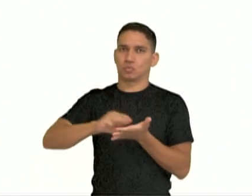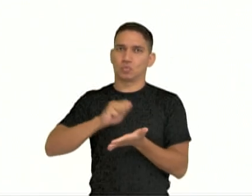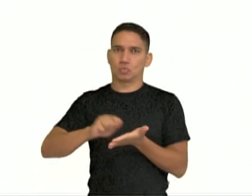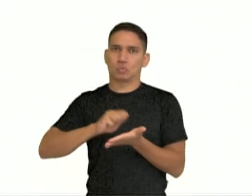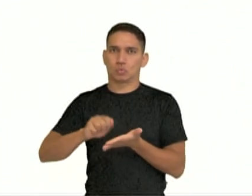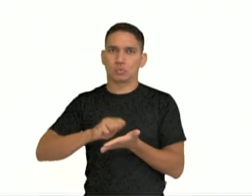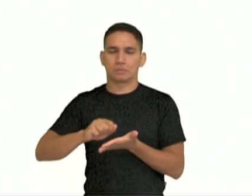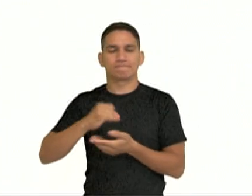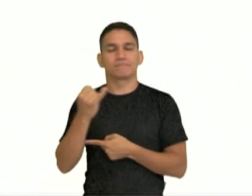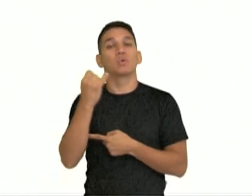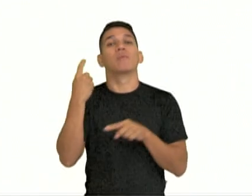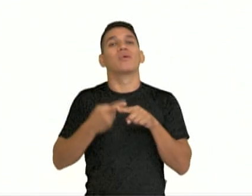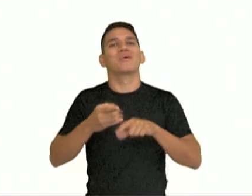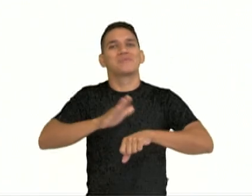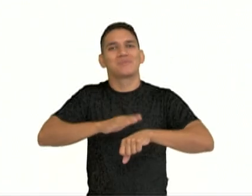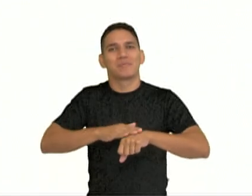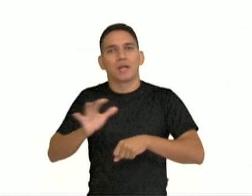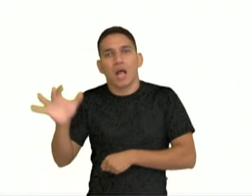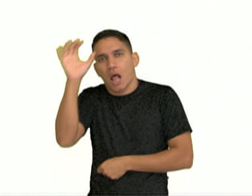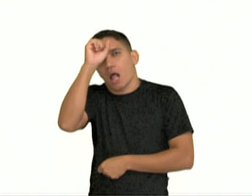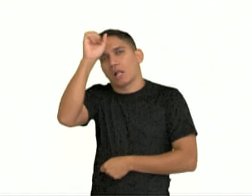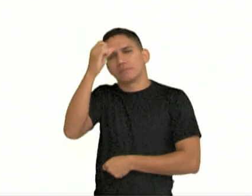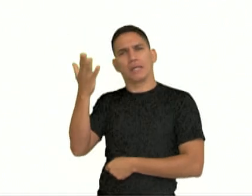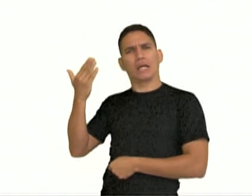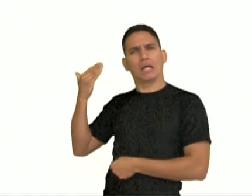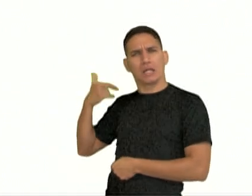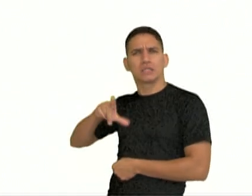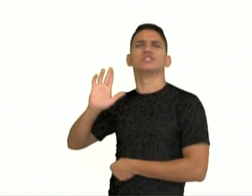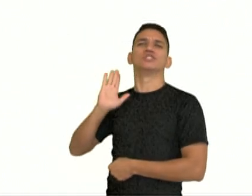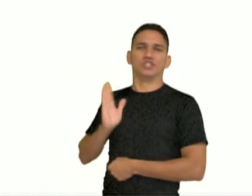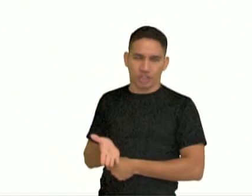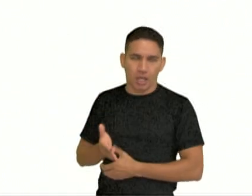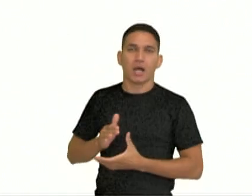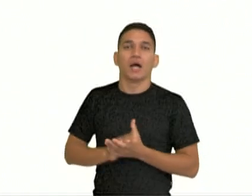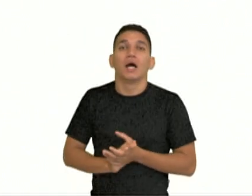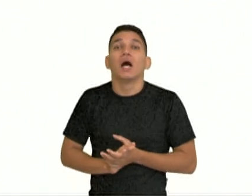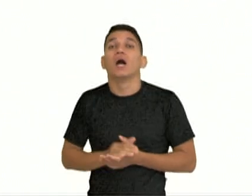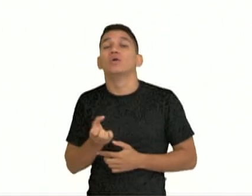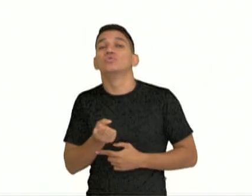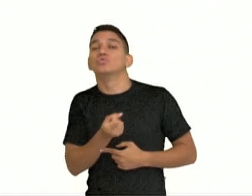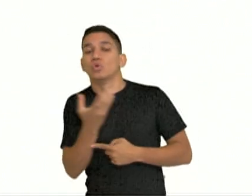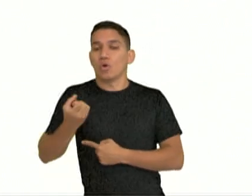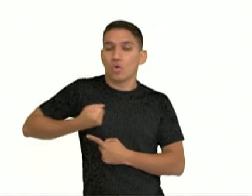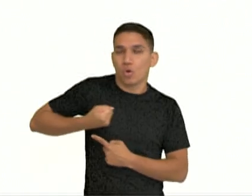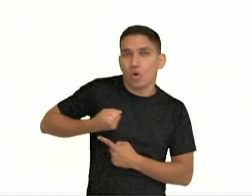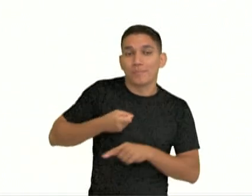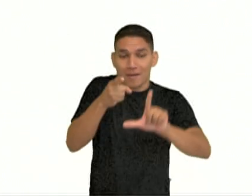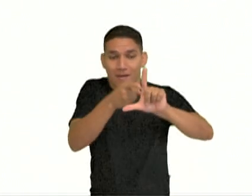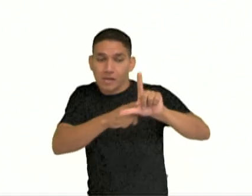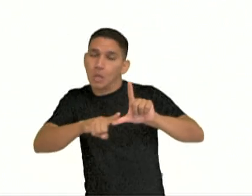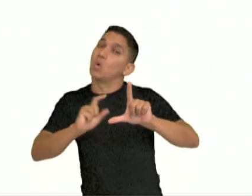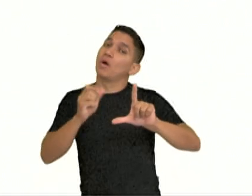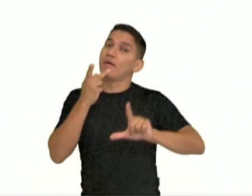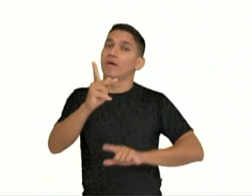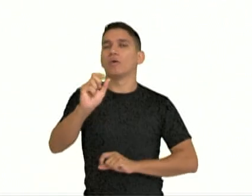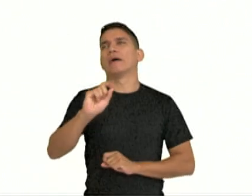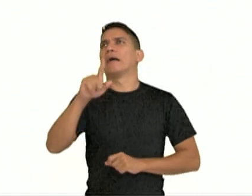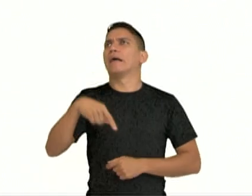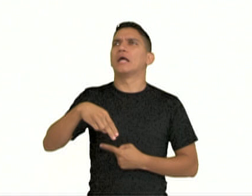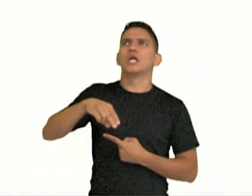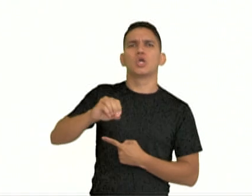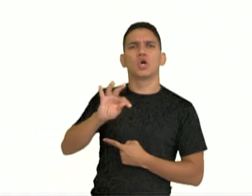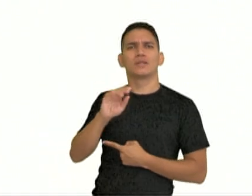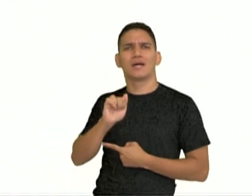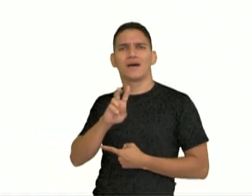anotado, porque quando a gente aprendeu há muito tempo atrás, né, os valores de ângulos, nós falamos, notável é o